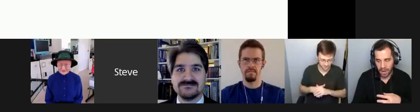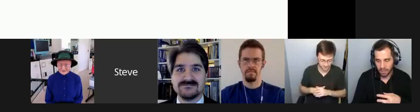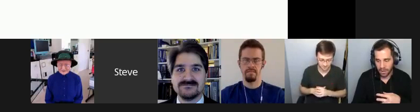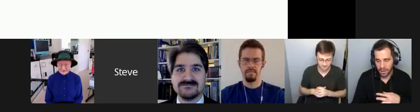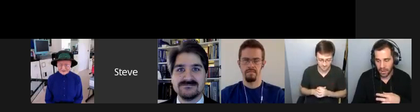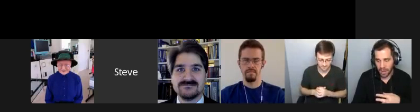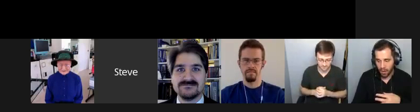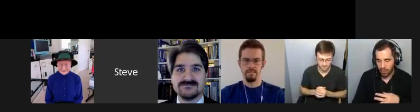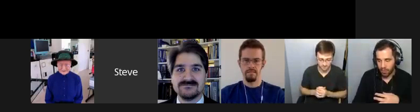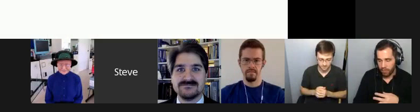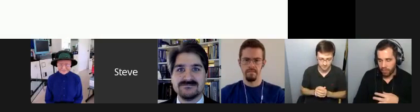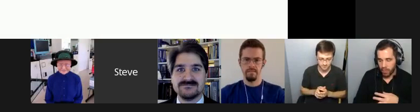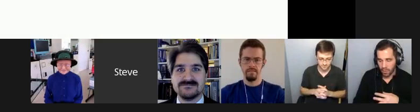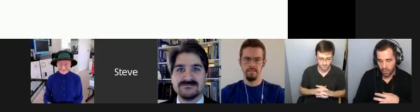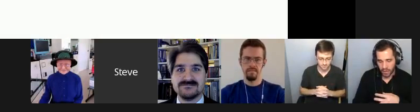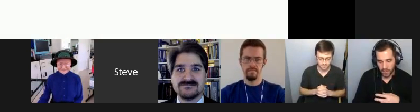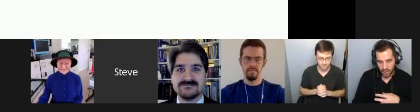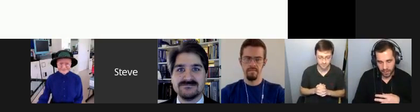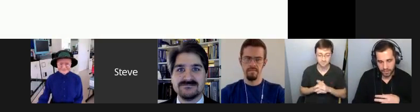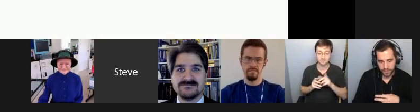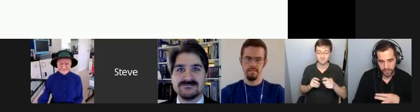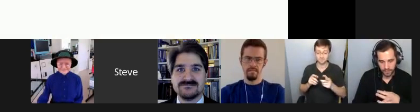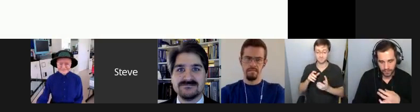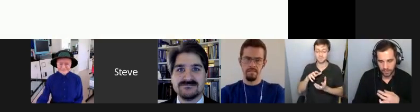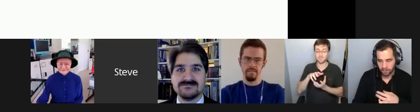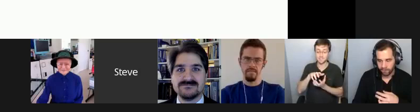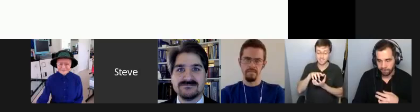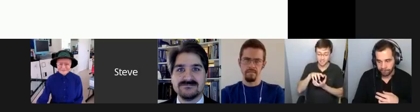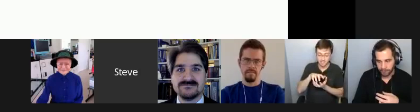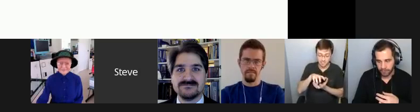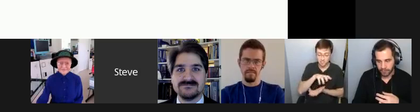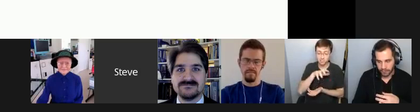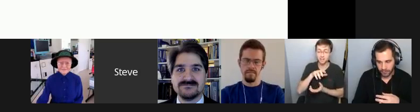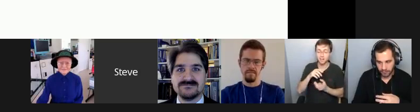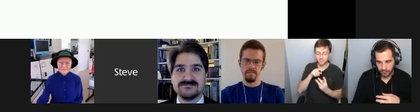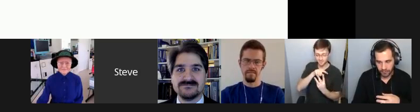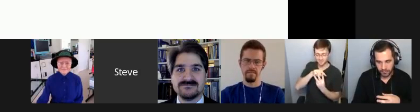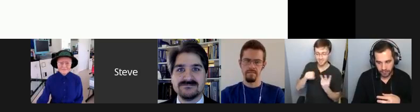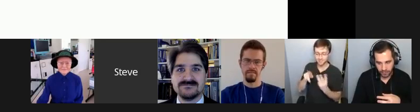Então a barba é um pouco menor.